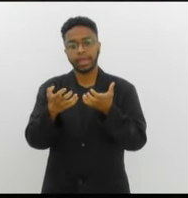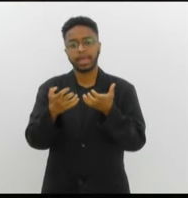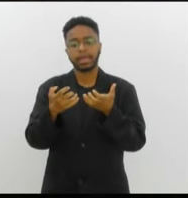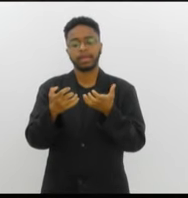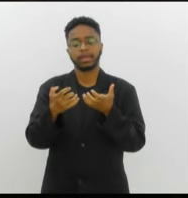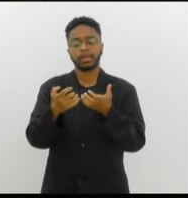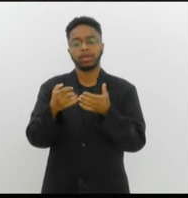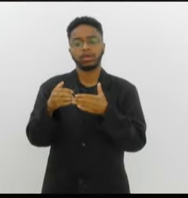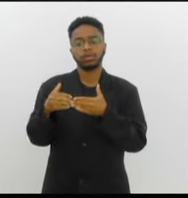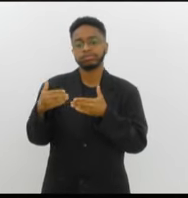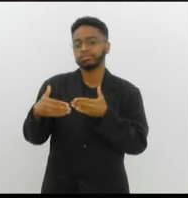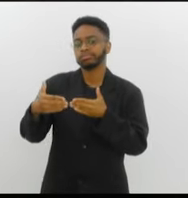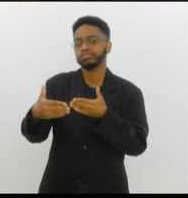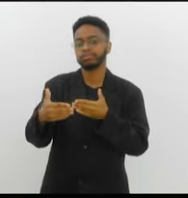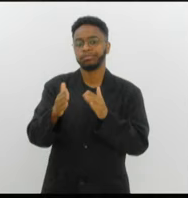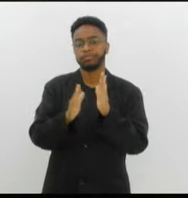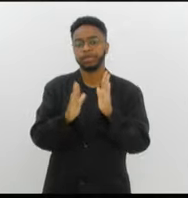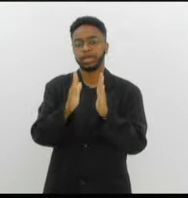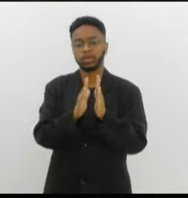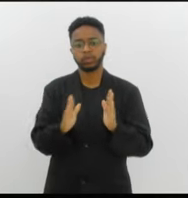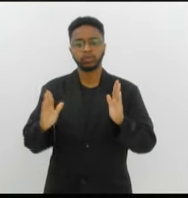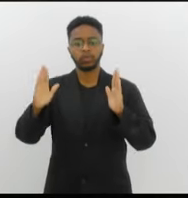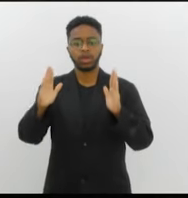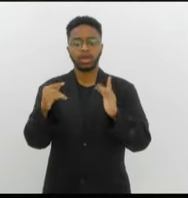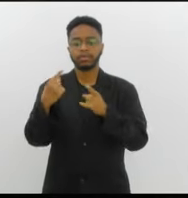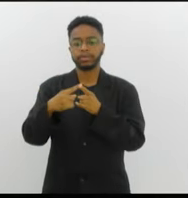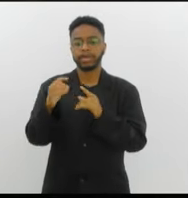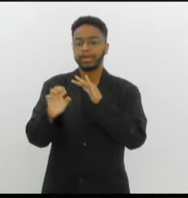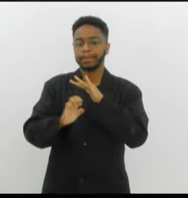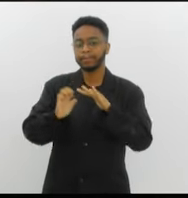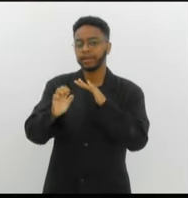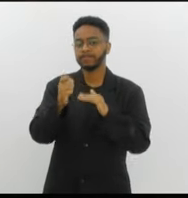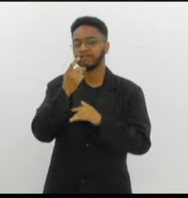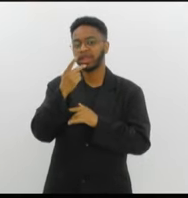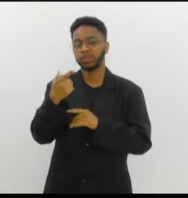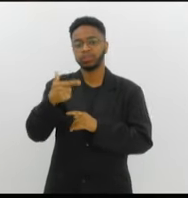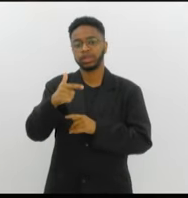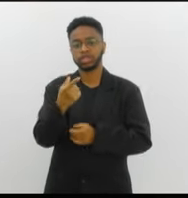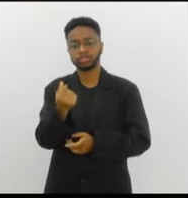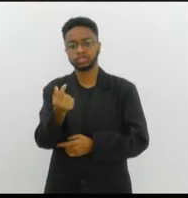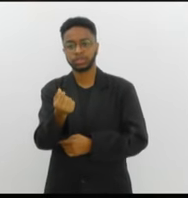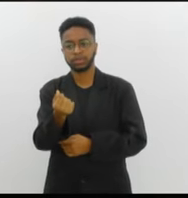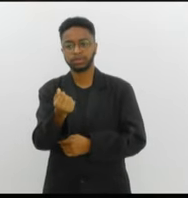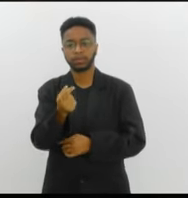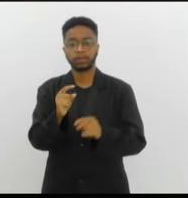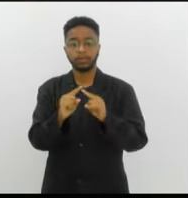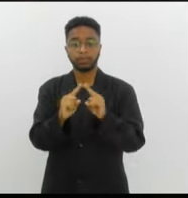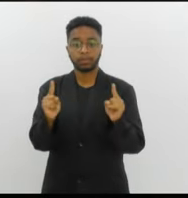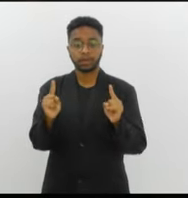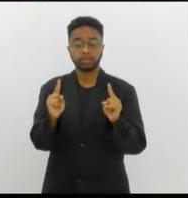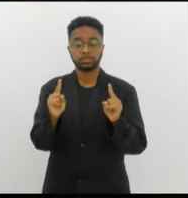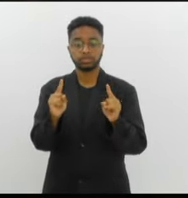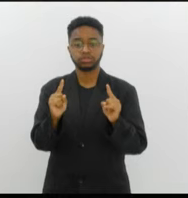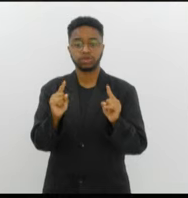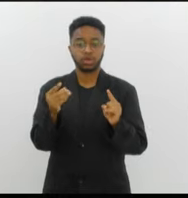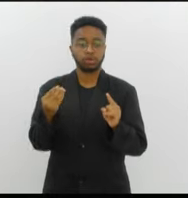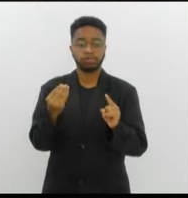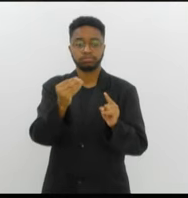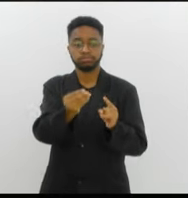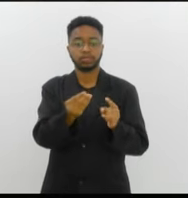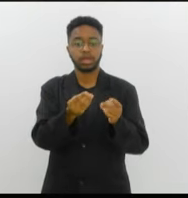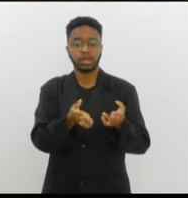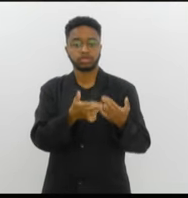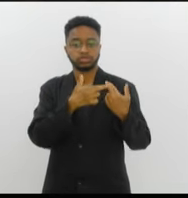queria prorrogação, é a empresa que diz que está no vermelho e joga na conta do governador